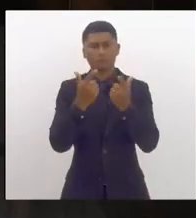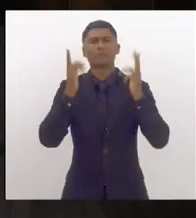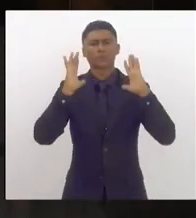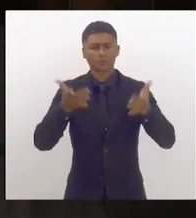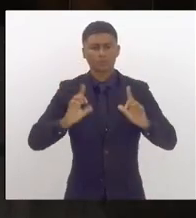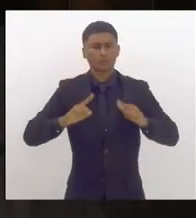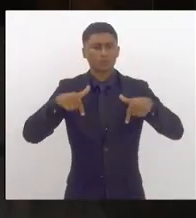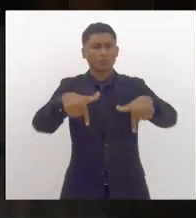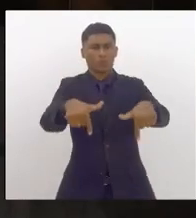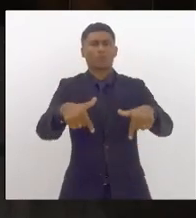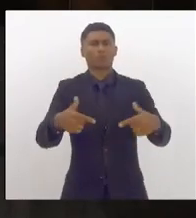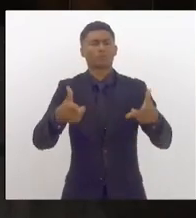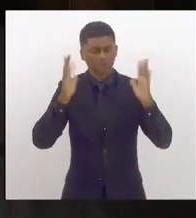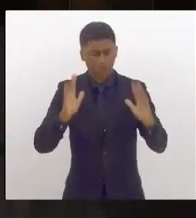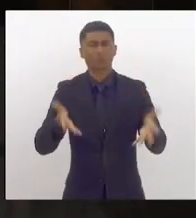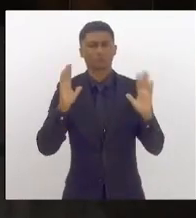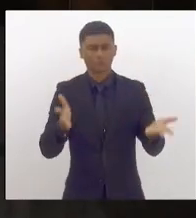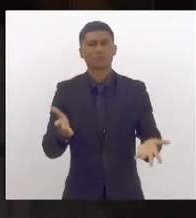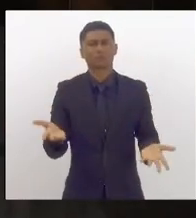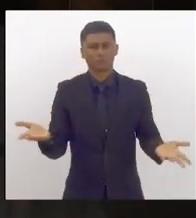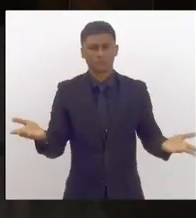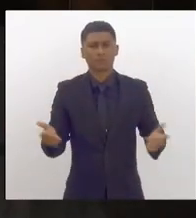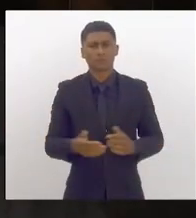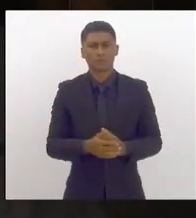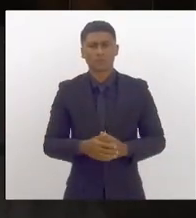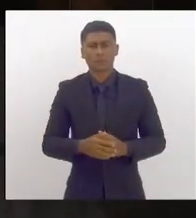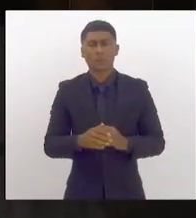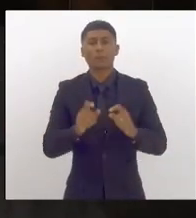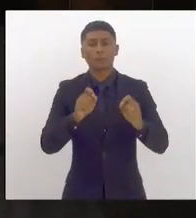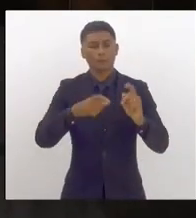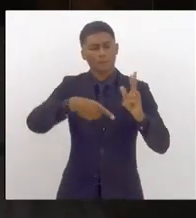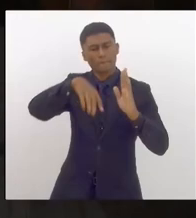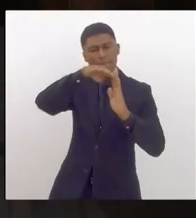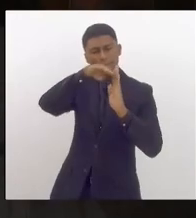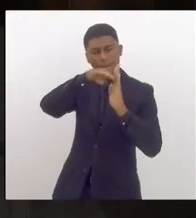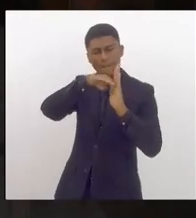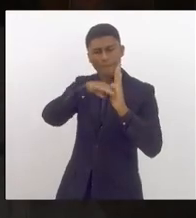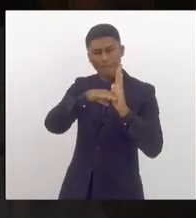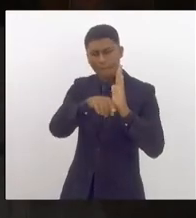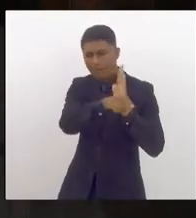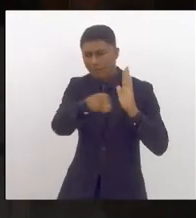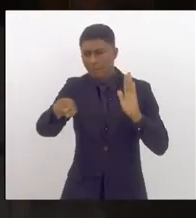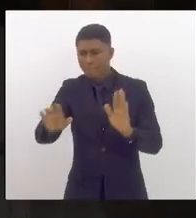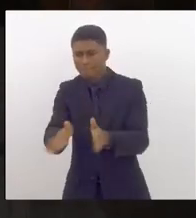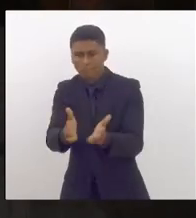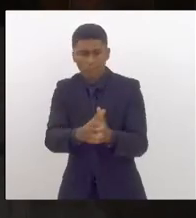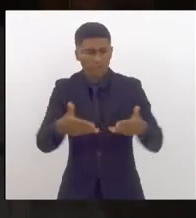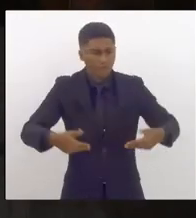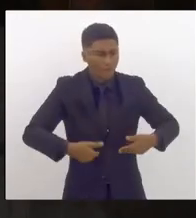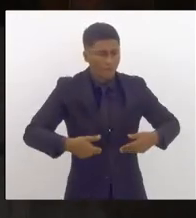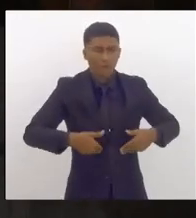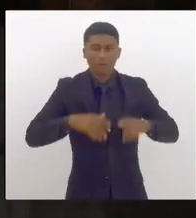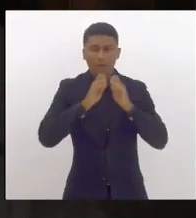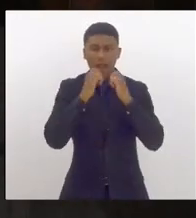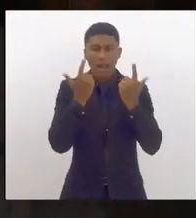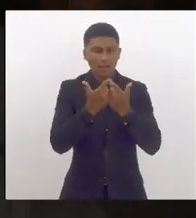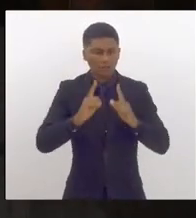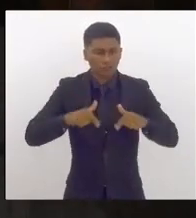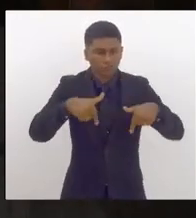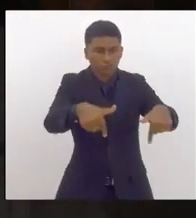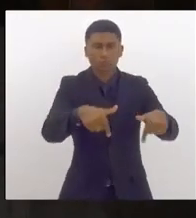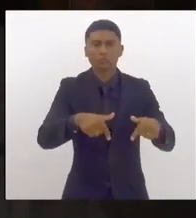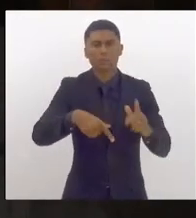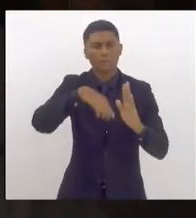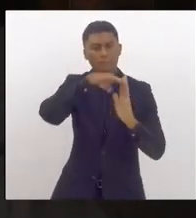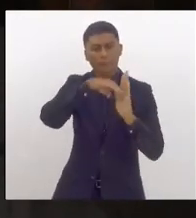foi a led que tomou a iniciativa de implantar um programa Estadual de enfrentamento à pobreza o supere RJ